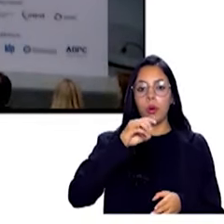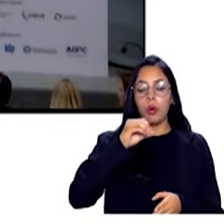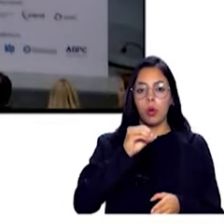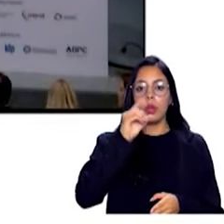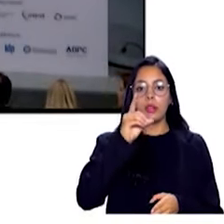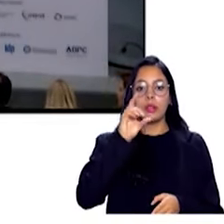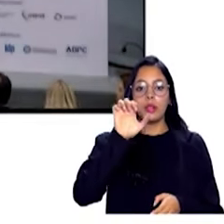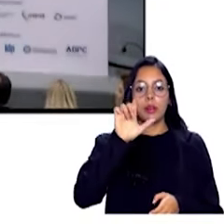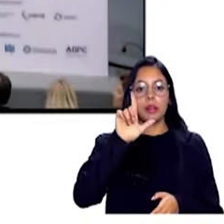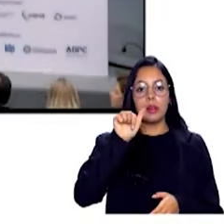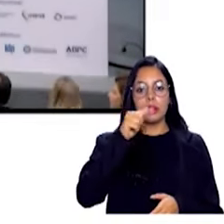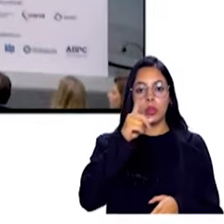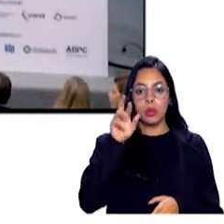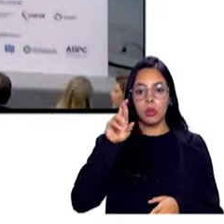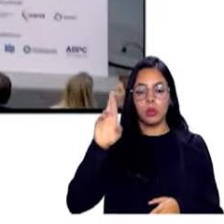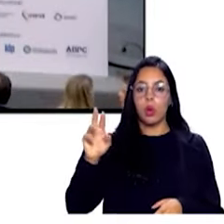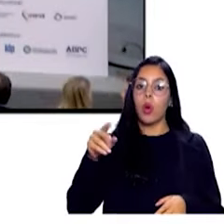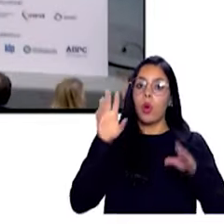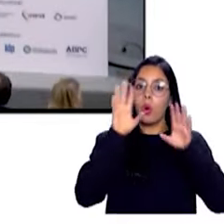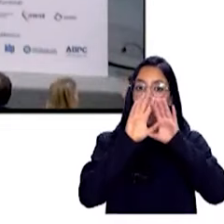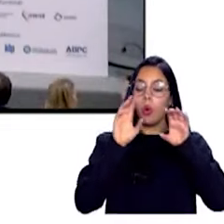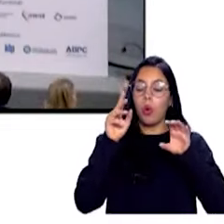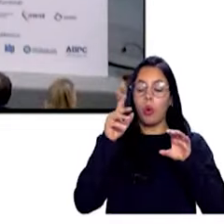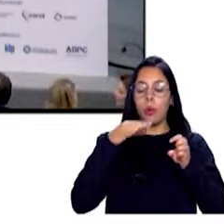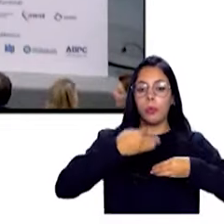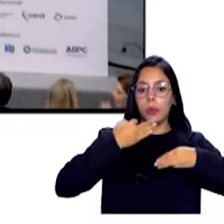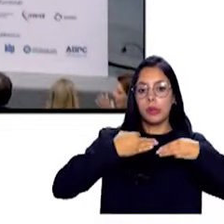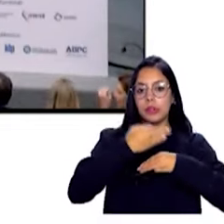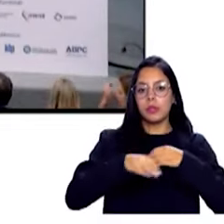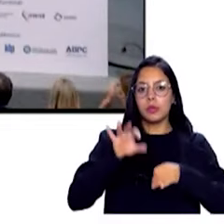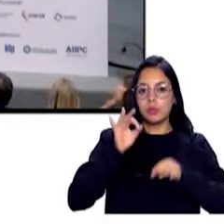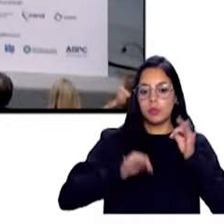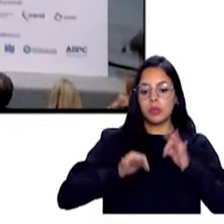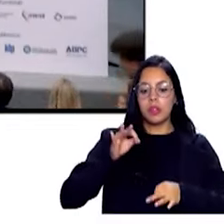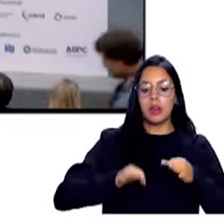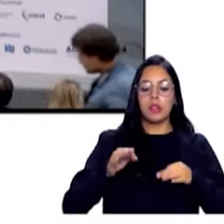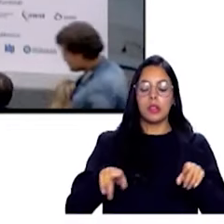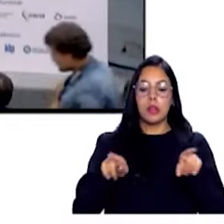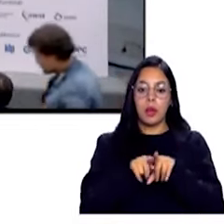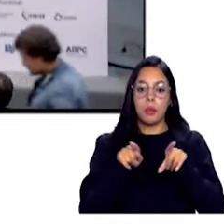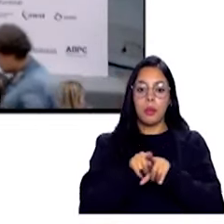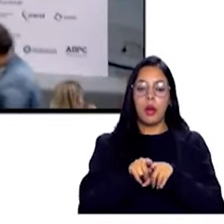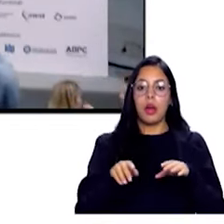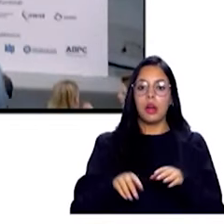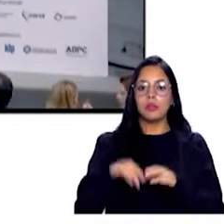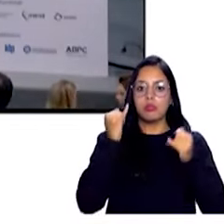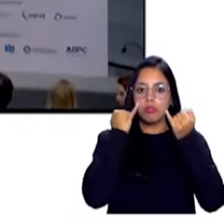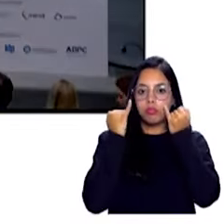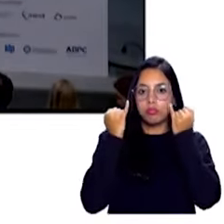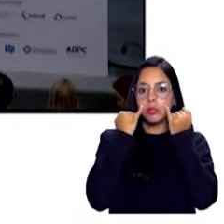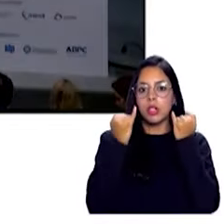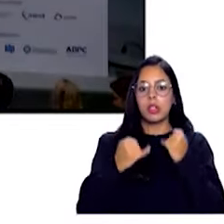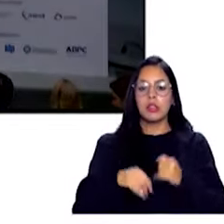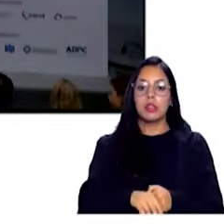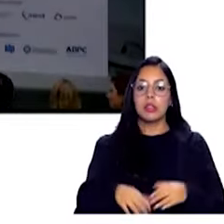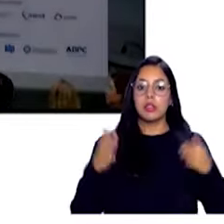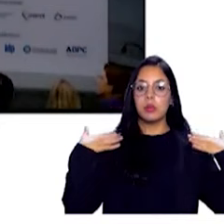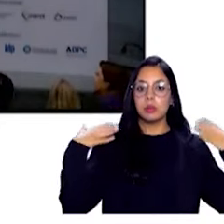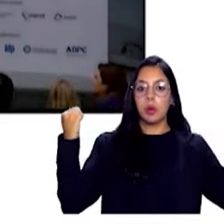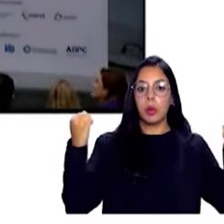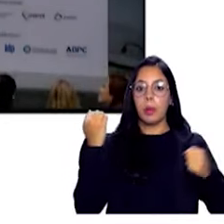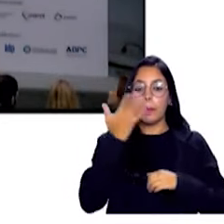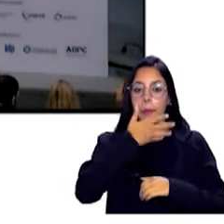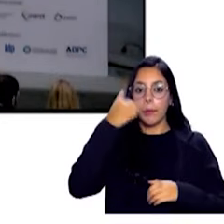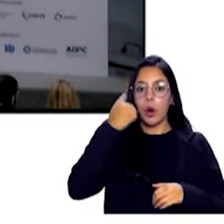do Superior Tribunal de Justiça e diretor-geral da escola nacional de formação e aperfeiçoamento de magistrados Mauro